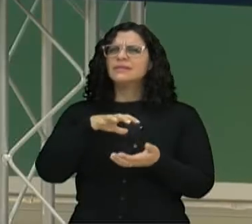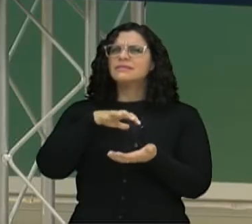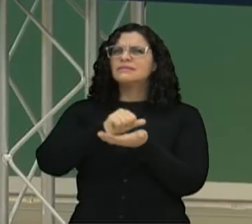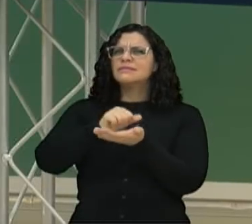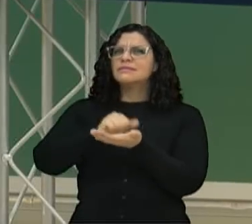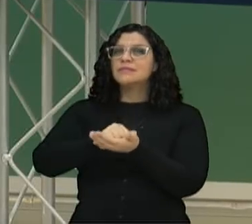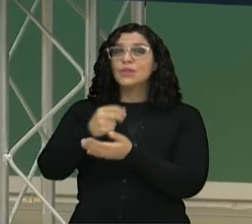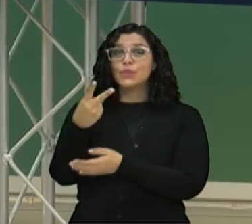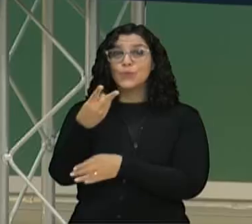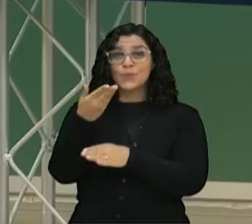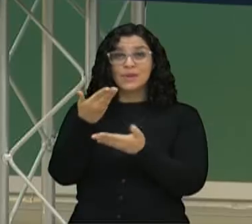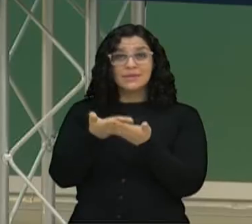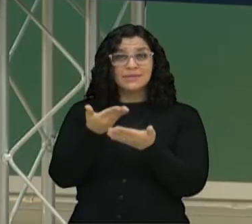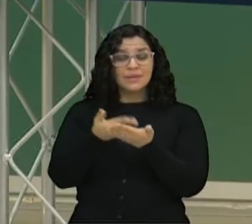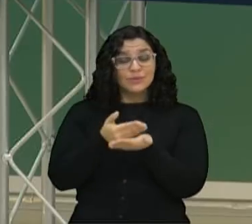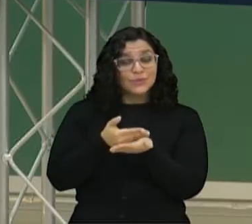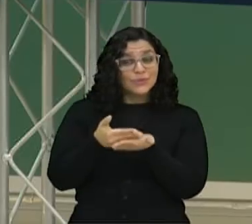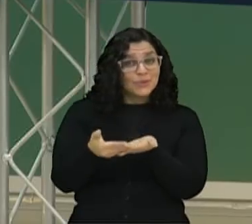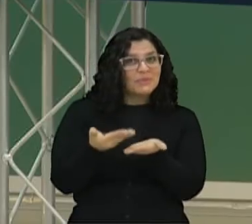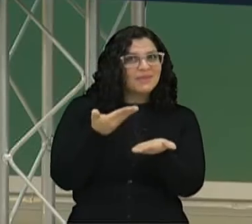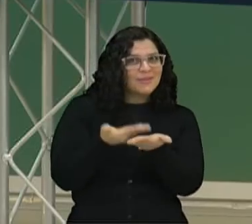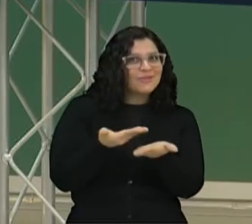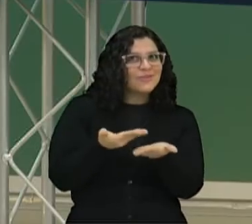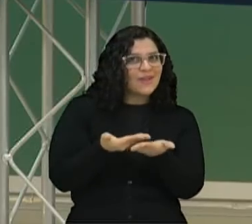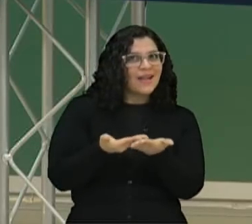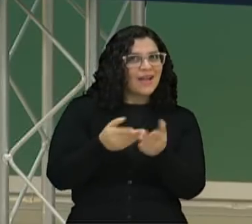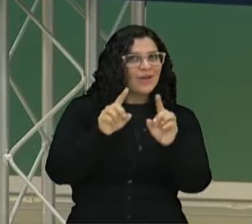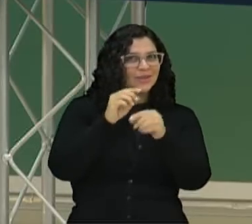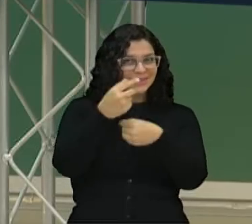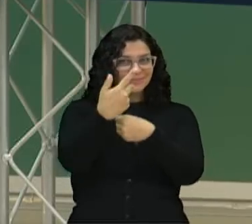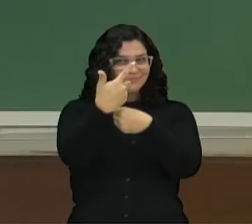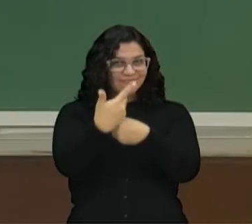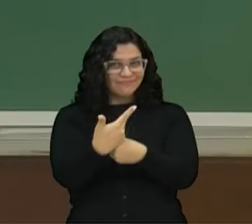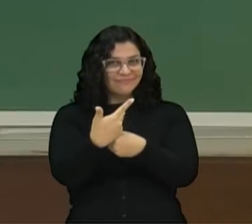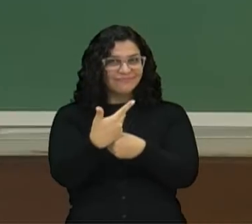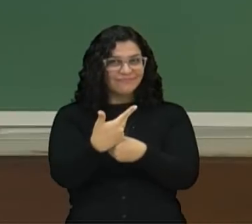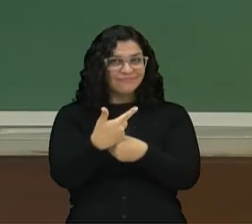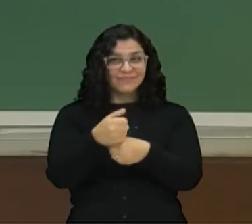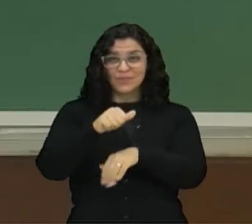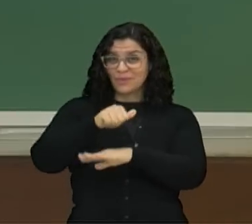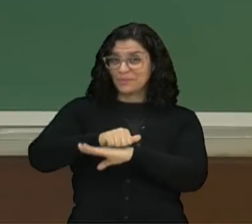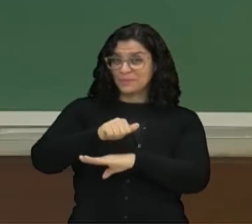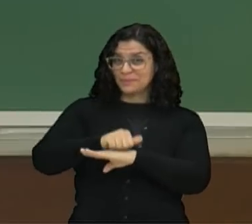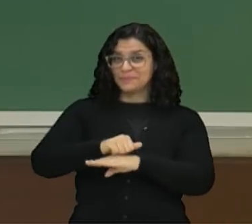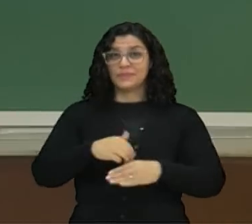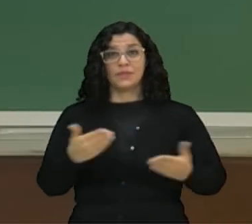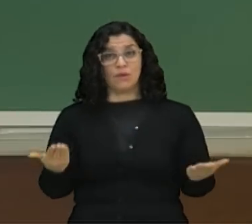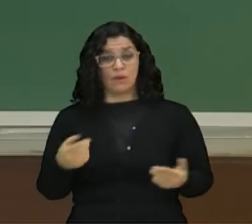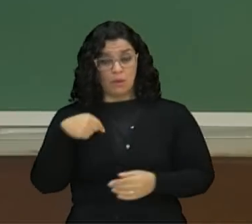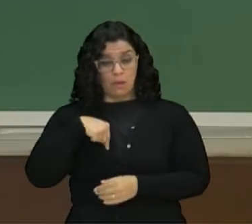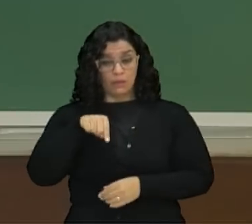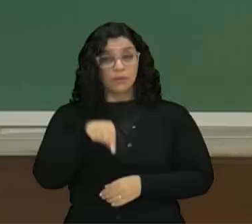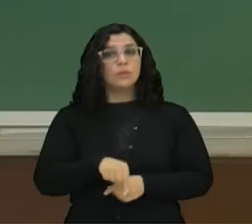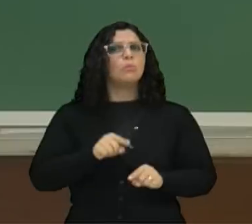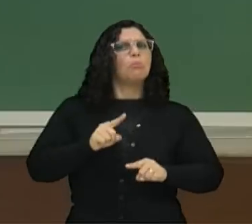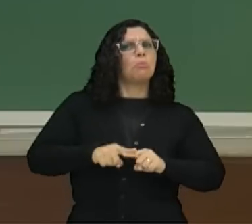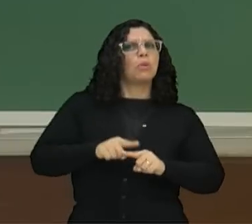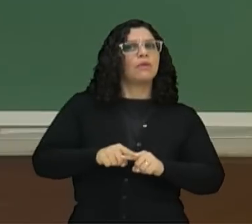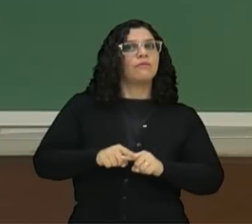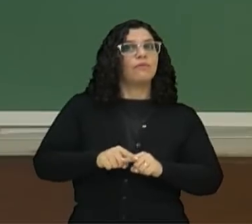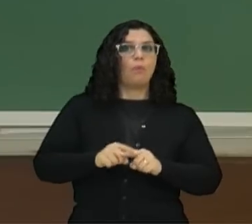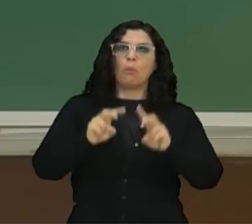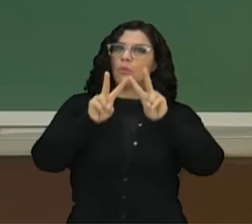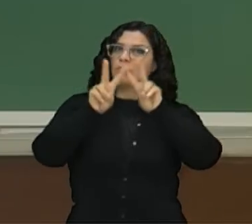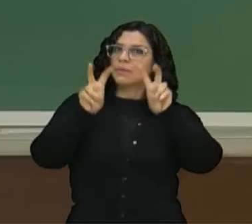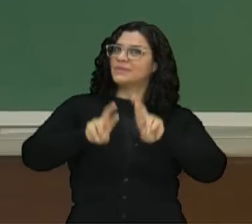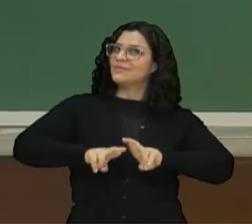2 primeiras aulas lá do início das nossas aulas, videoaulas, né? Do Aula Paraná. Estou aqui novamente para trabalhar um